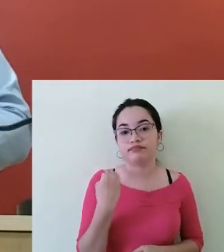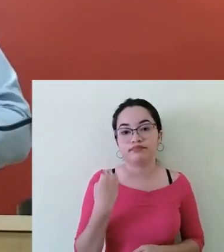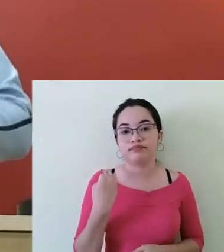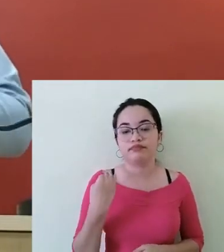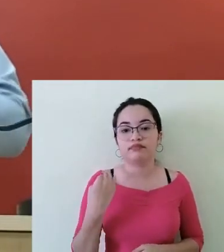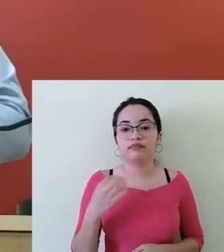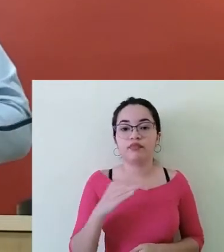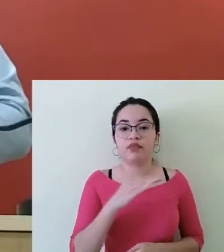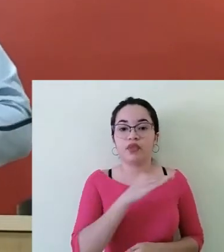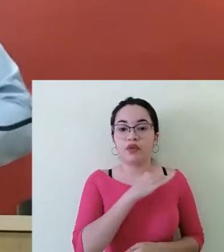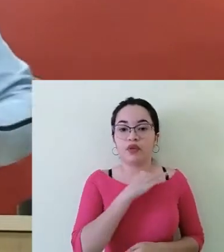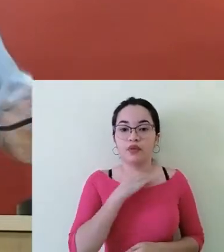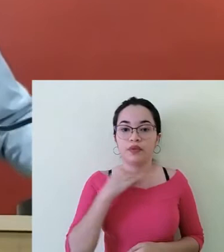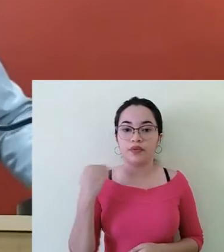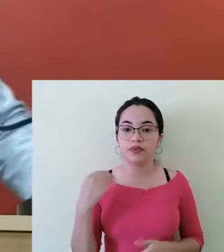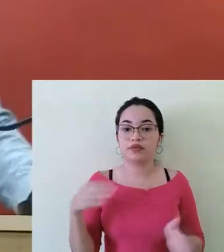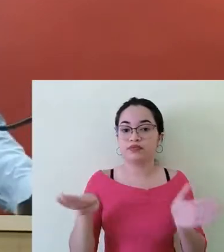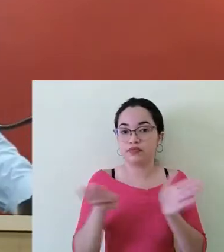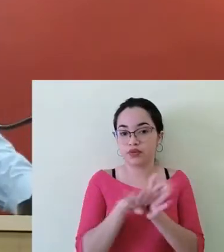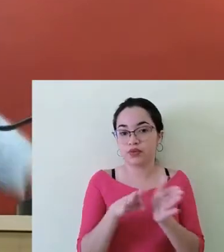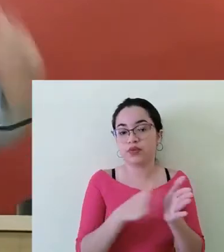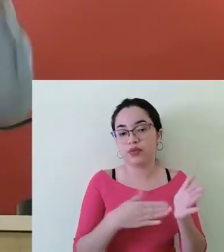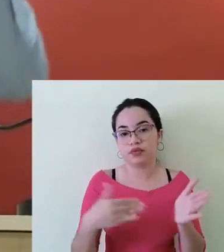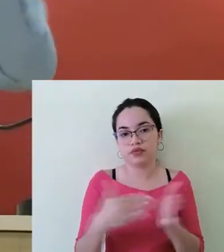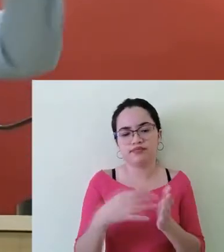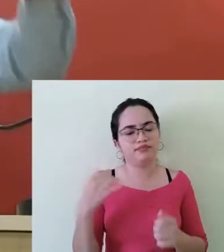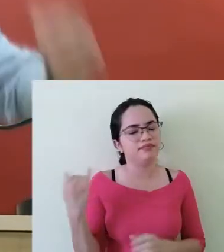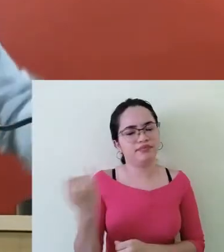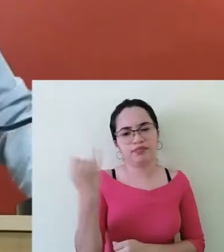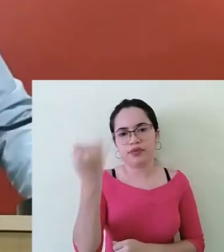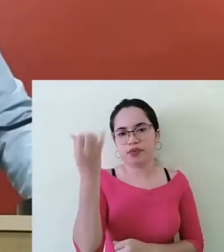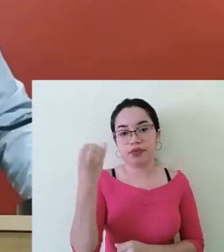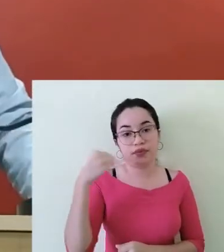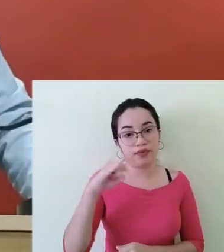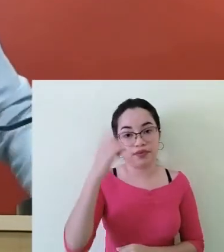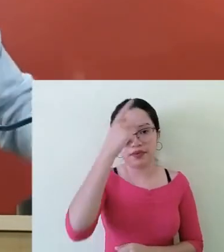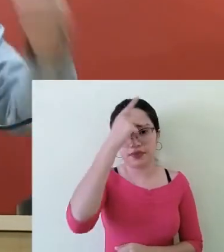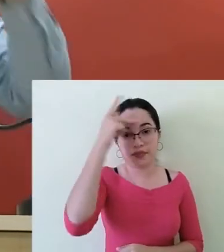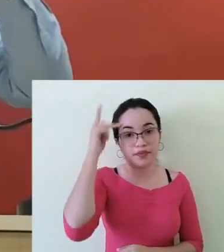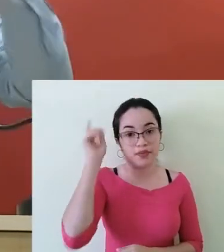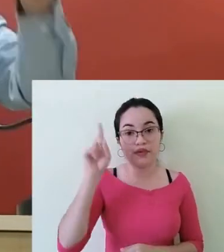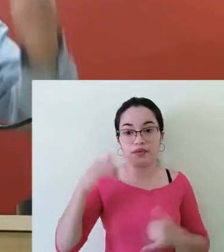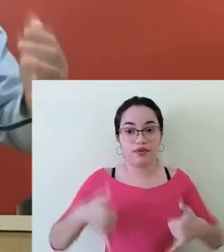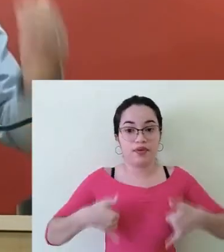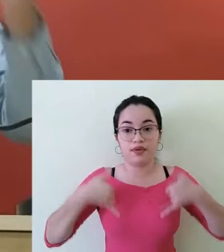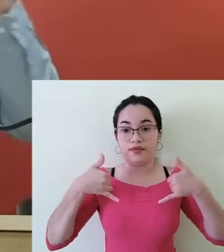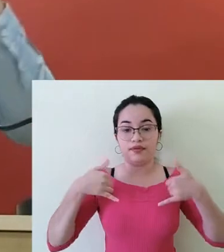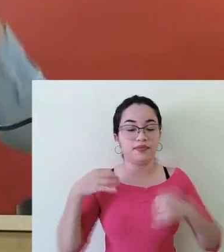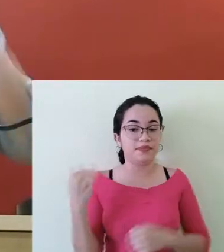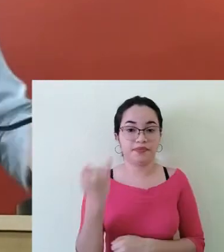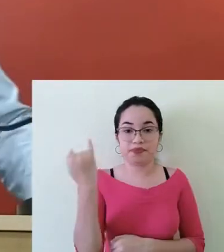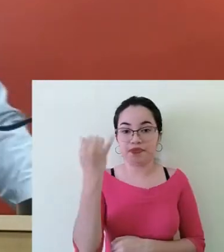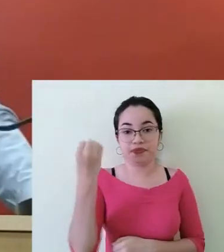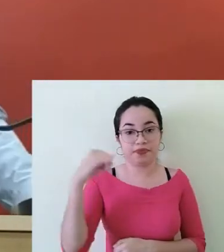morte. A morte atingiu a todos. Não importa se uma pessoa é rica,